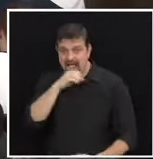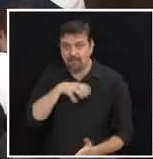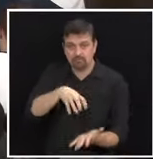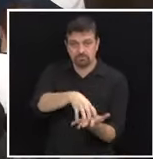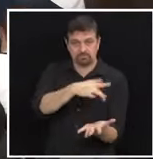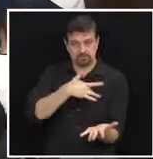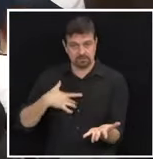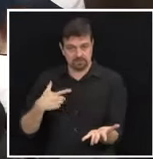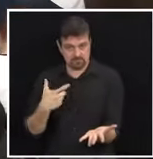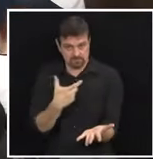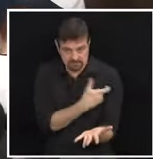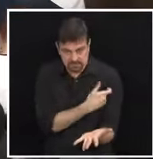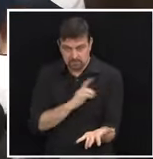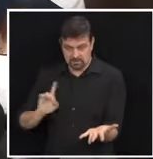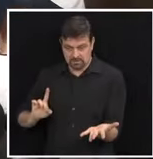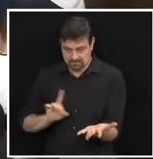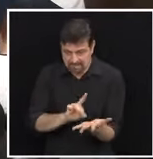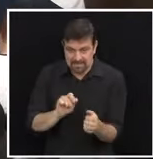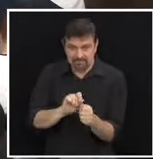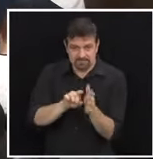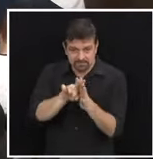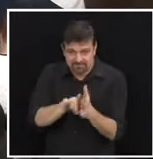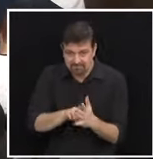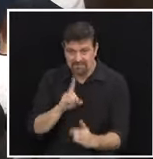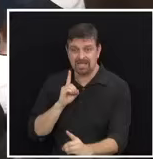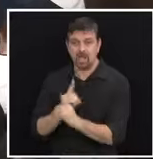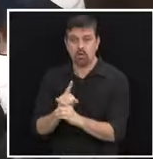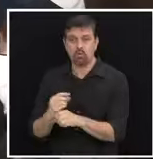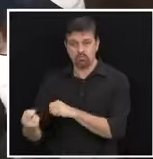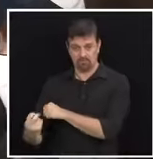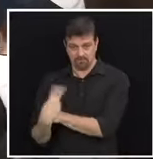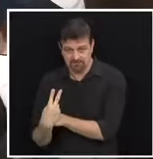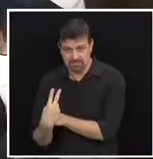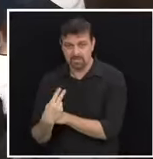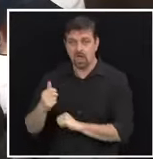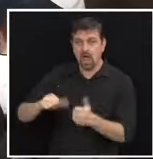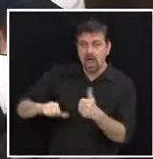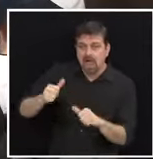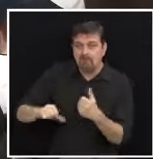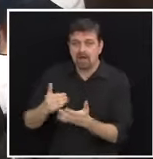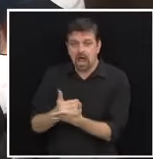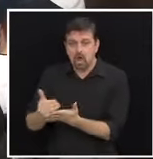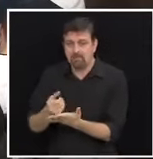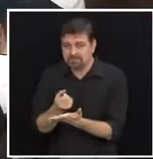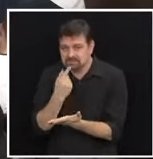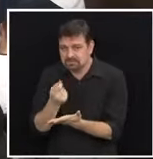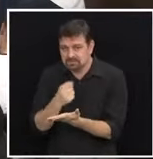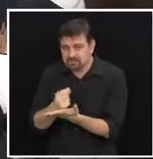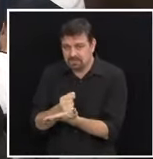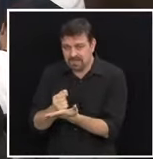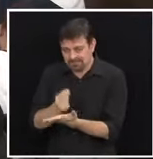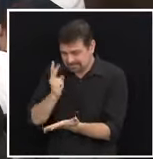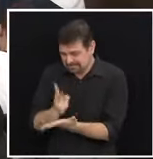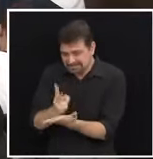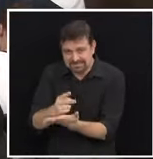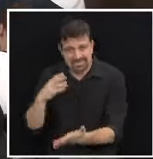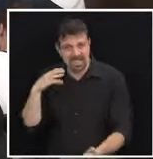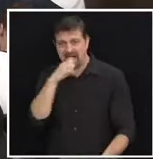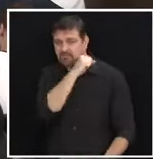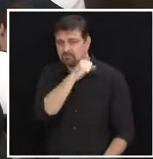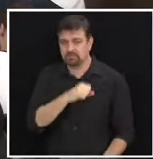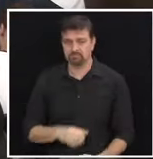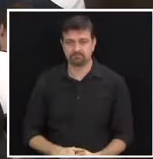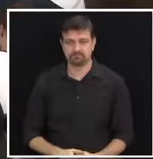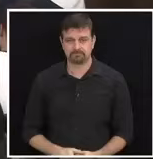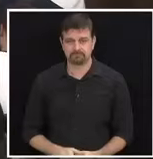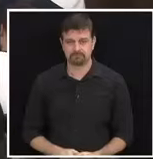saúde gratuitamente, porque, tendo o vírus, deve ser avaliado e deve imediatamente usar o medicamento se estiver indicado.